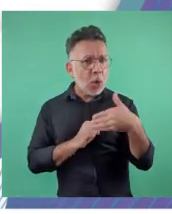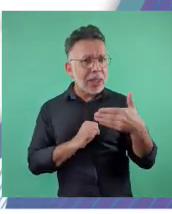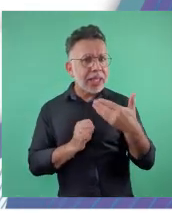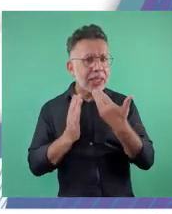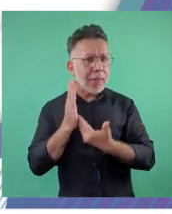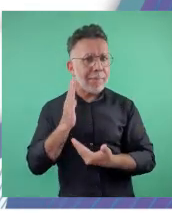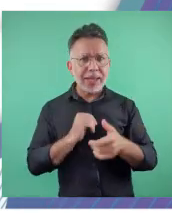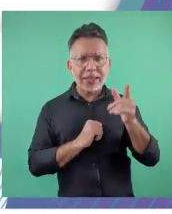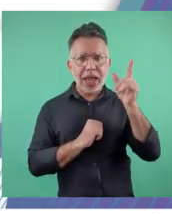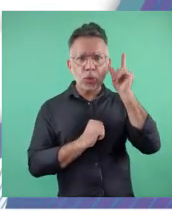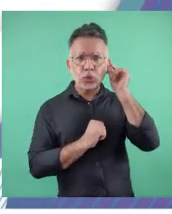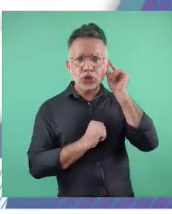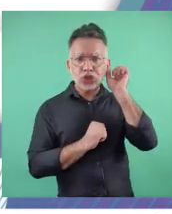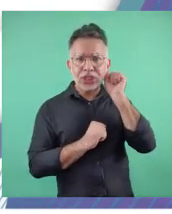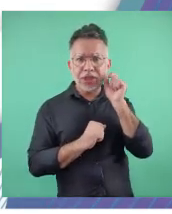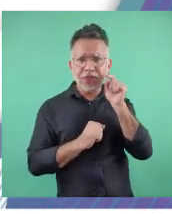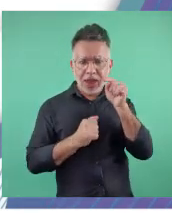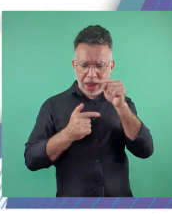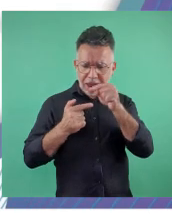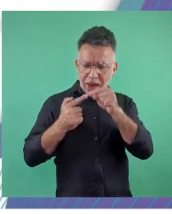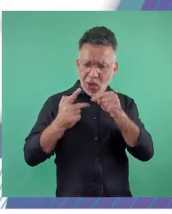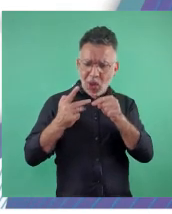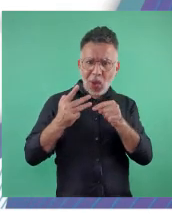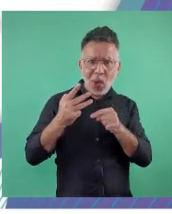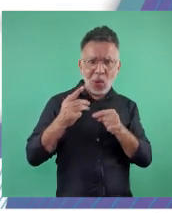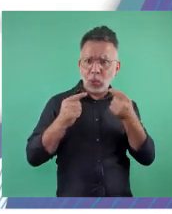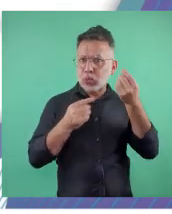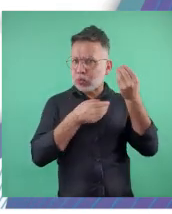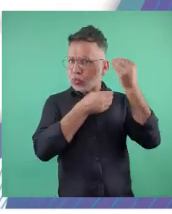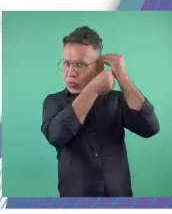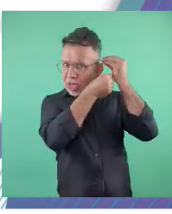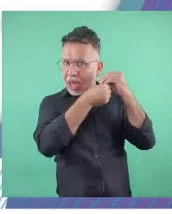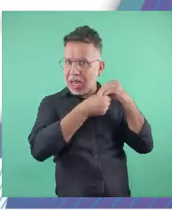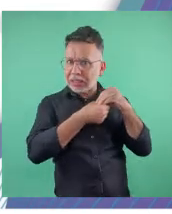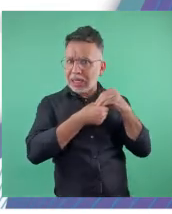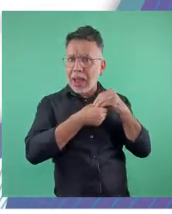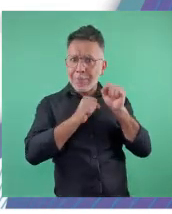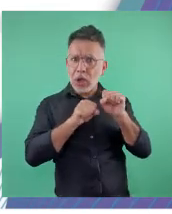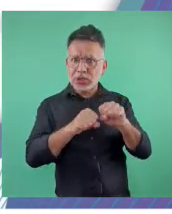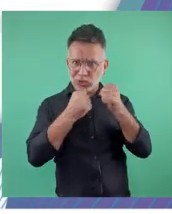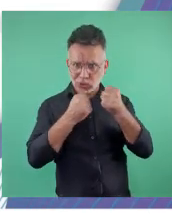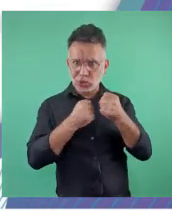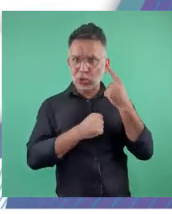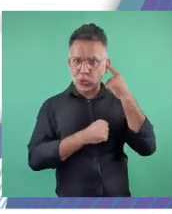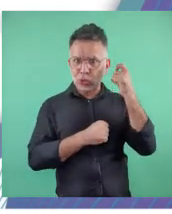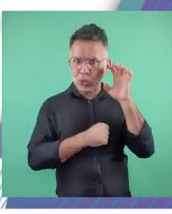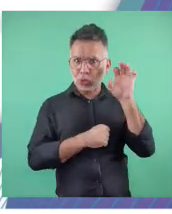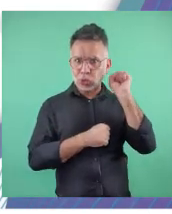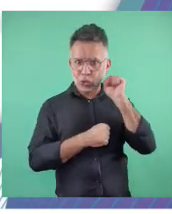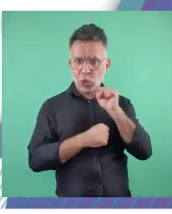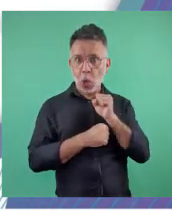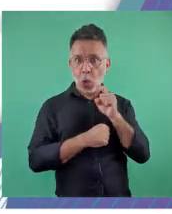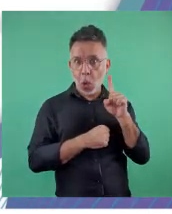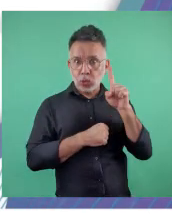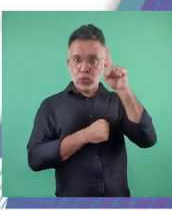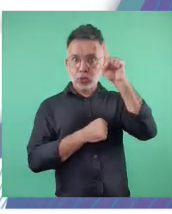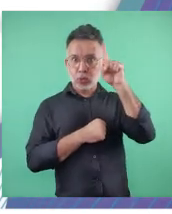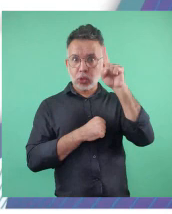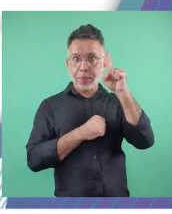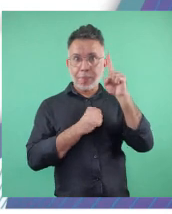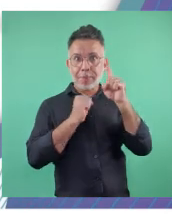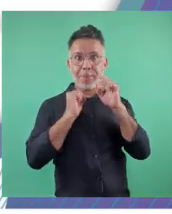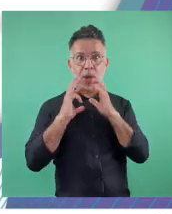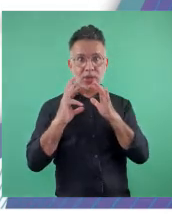Lembra que eu falei para vocês que quando a gente tem uma perda auditiva, naquelas células pode afetar o processamento do som, o que o